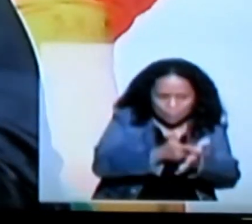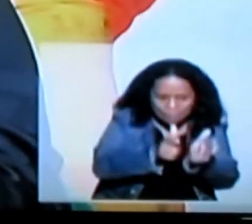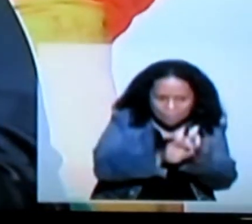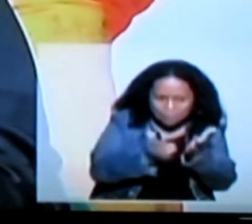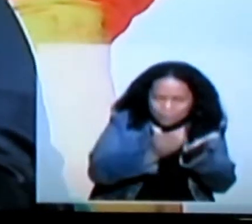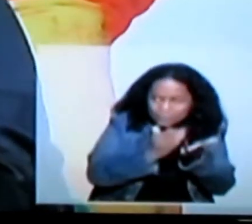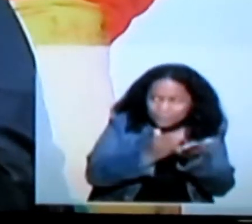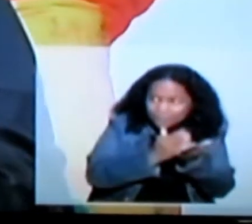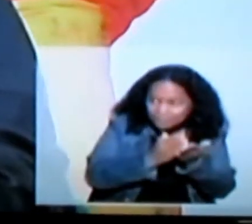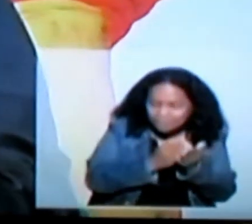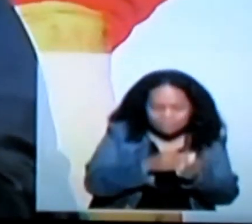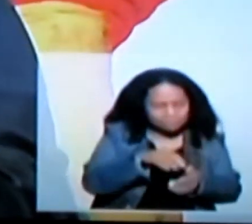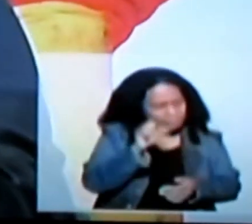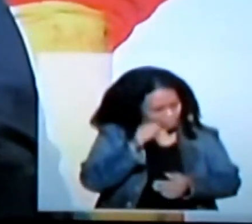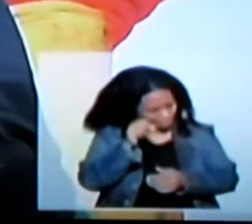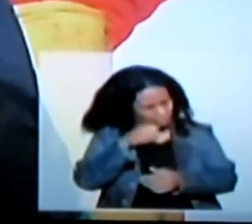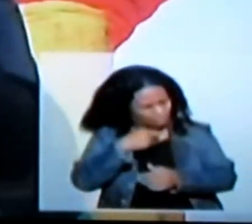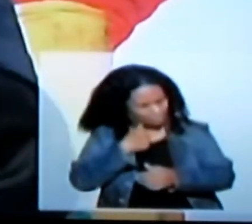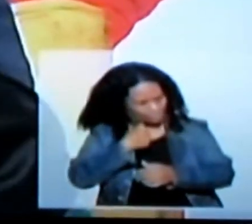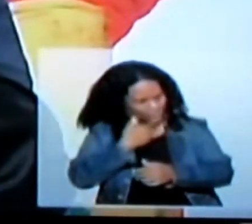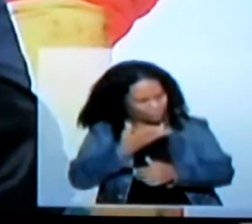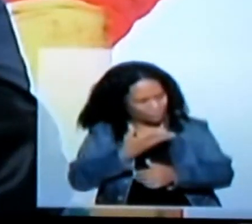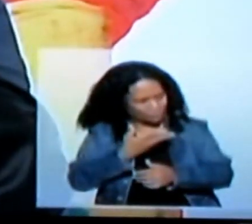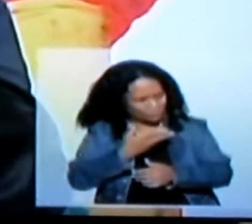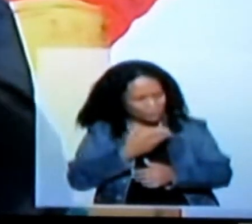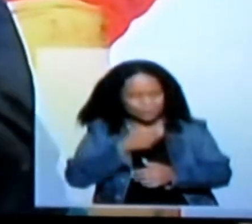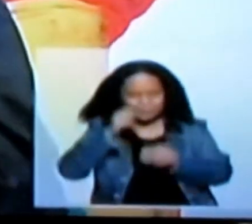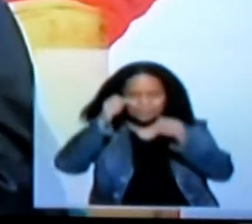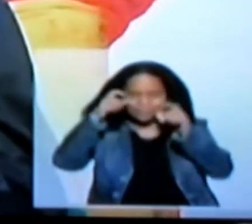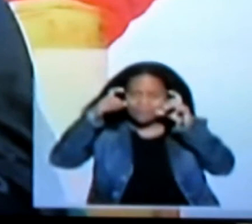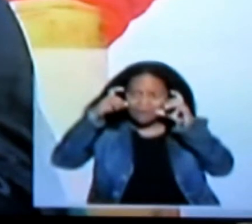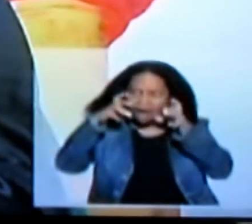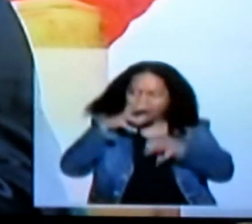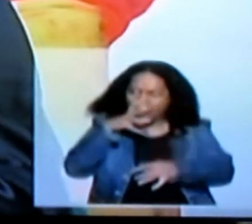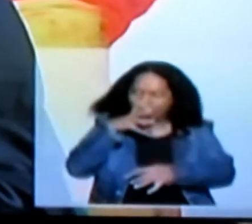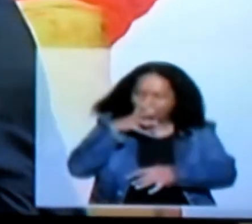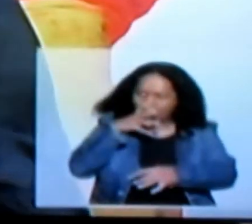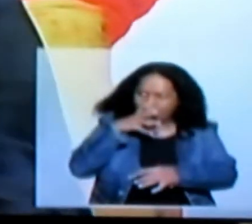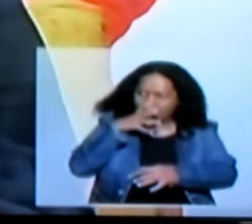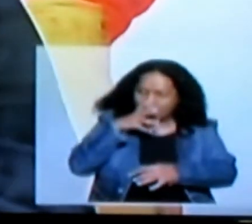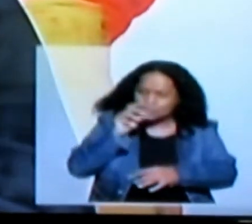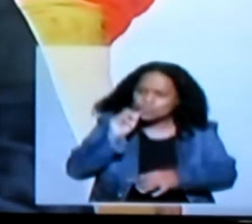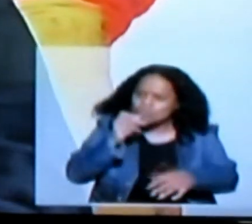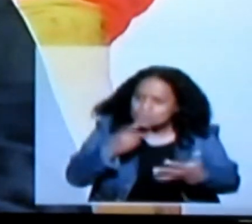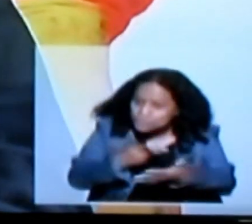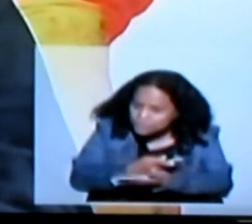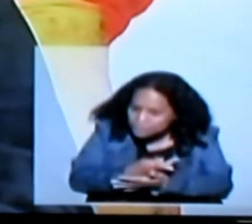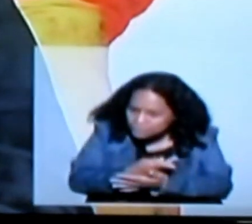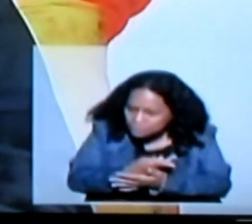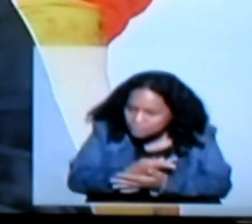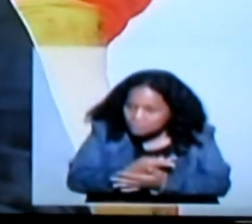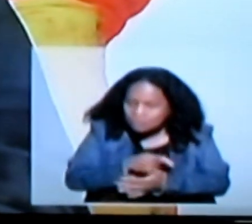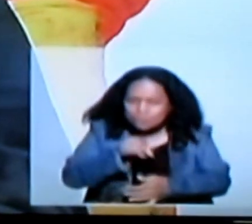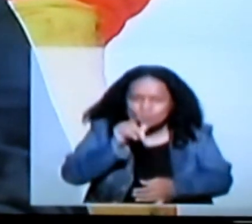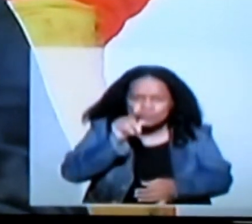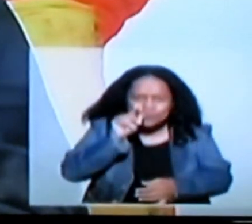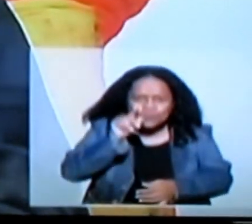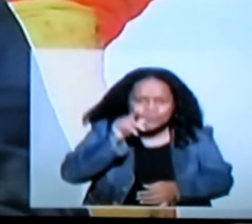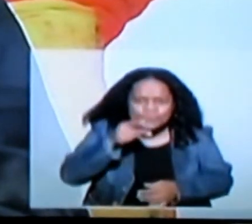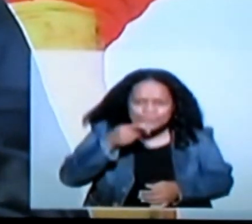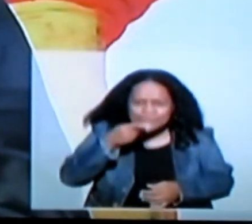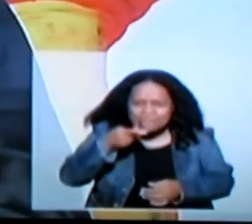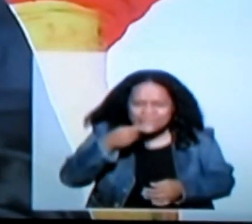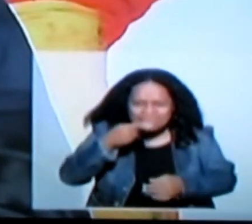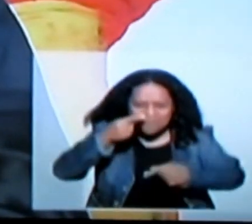comprava livros, eu falei, só. Ela já tava lendo o Gatinho Shrek, né? Oh, aí eu falei, o que foi? Aconteceu uma coisa lá.